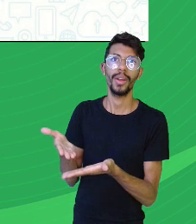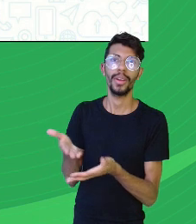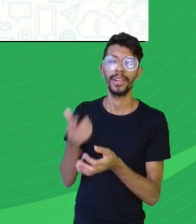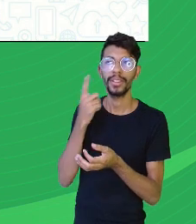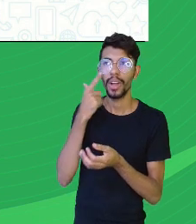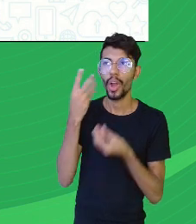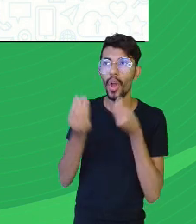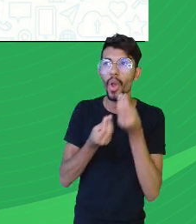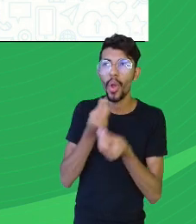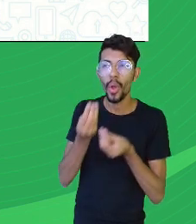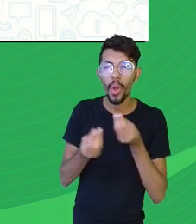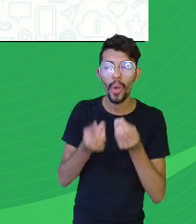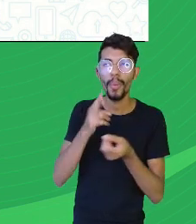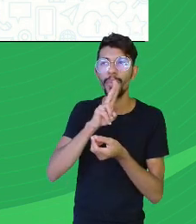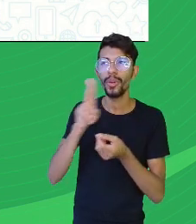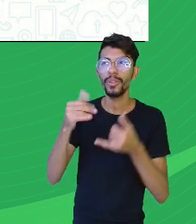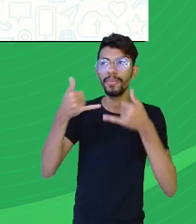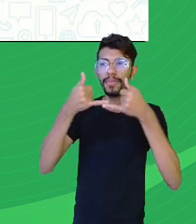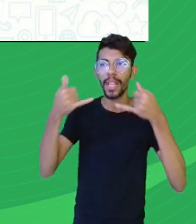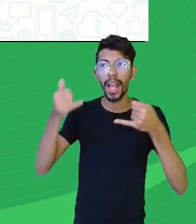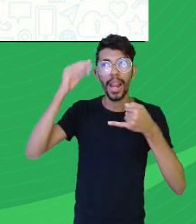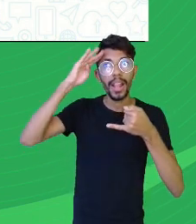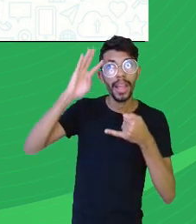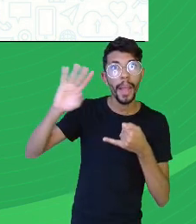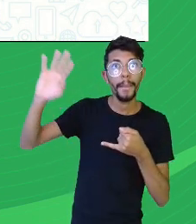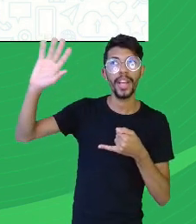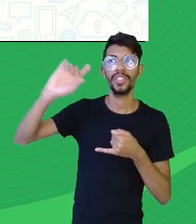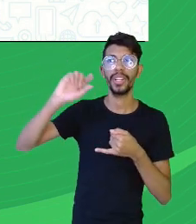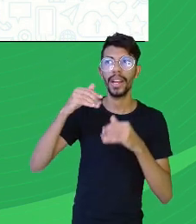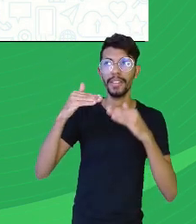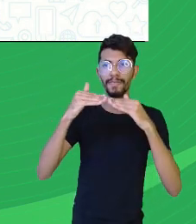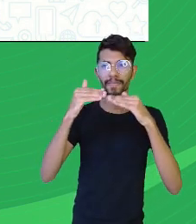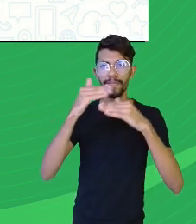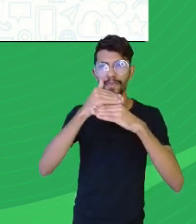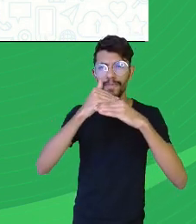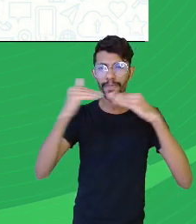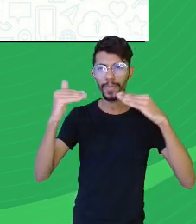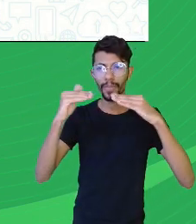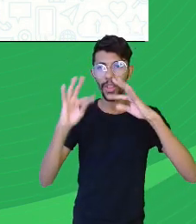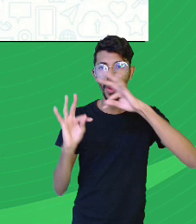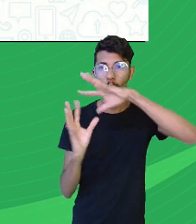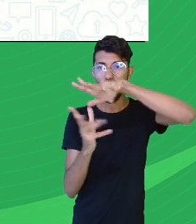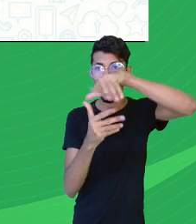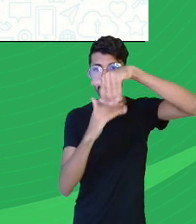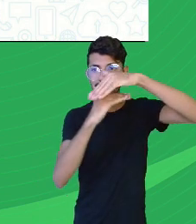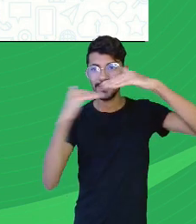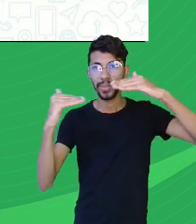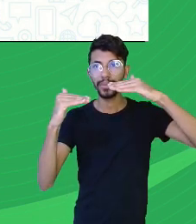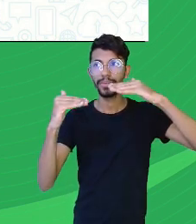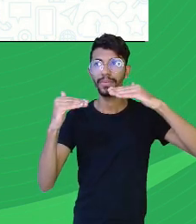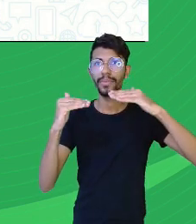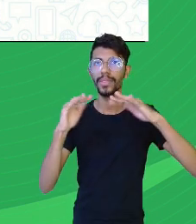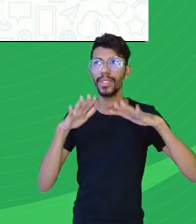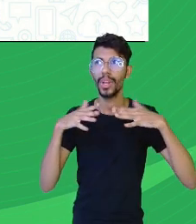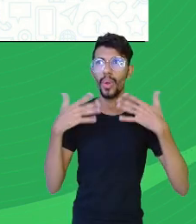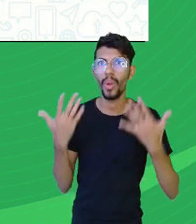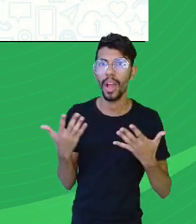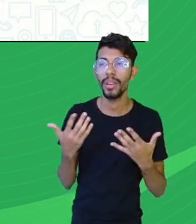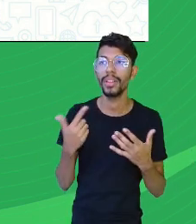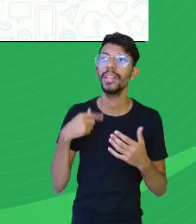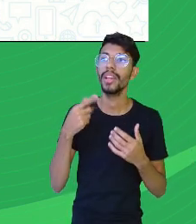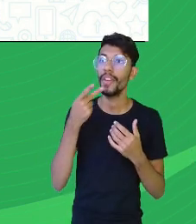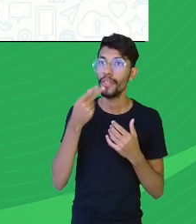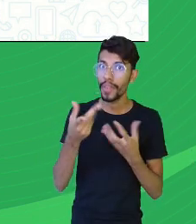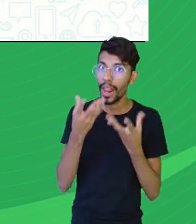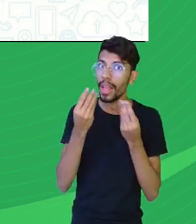se chama a linha imaginária que divide o globo terrestre em 2 hemisférios? Eu falei